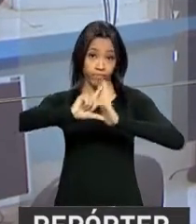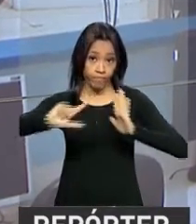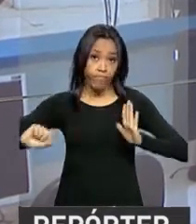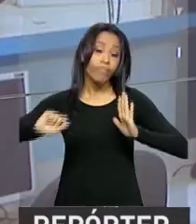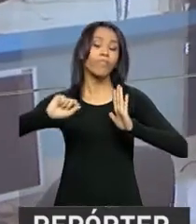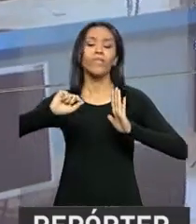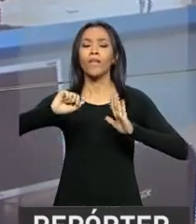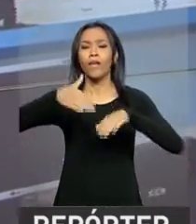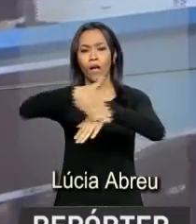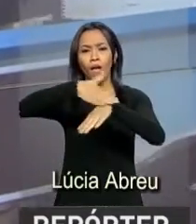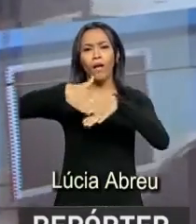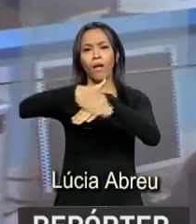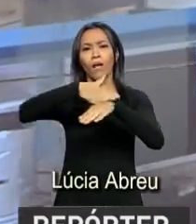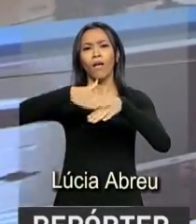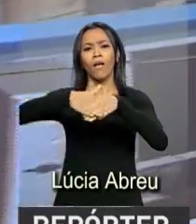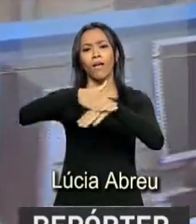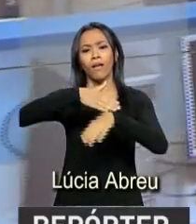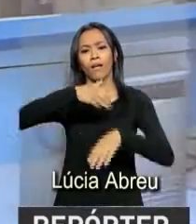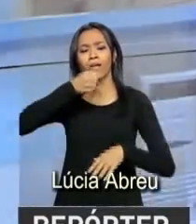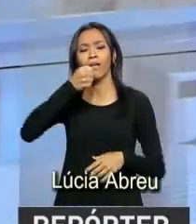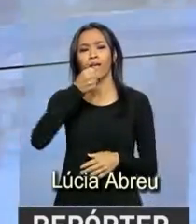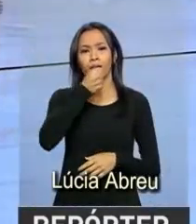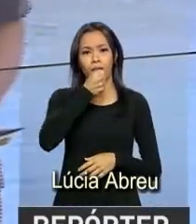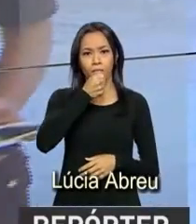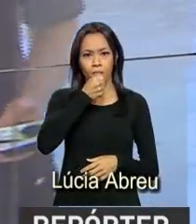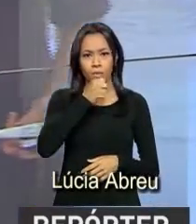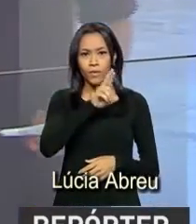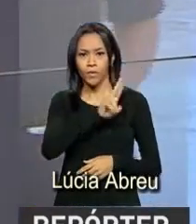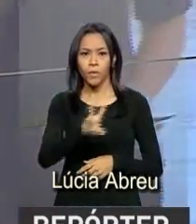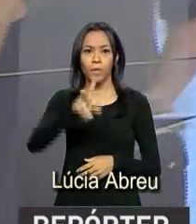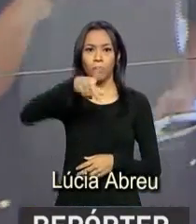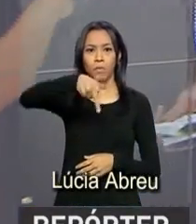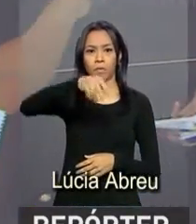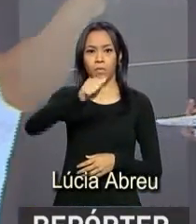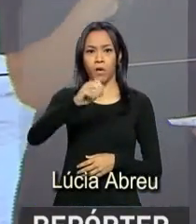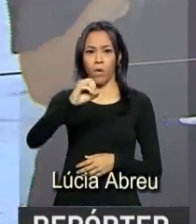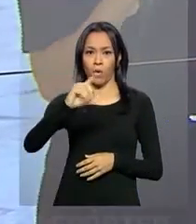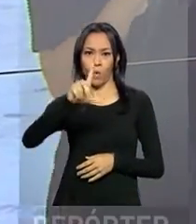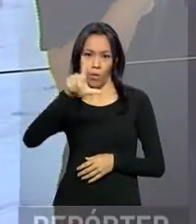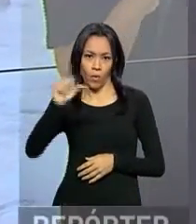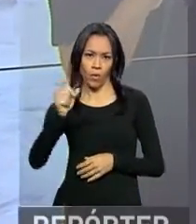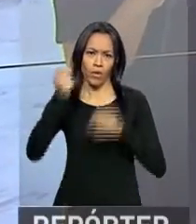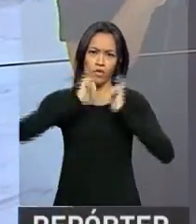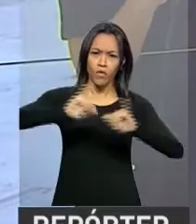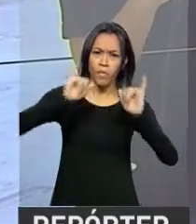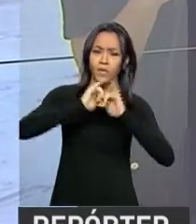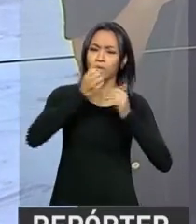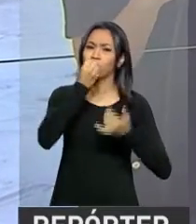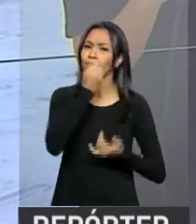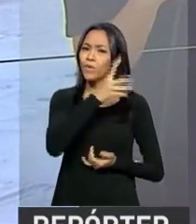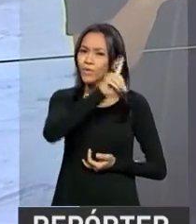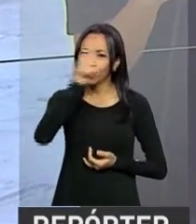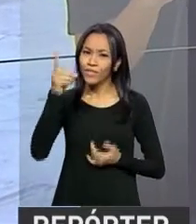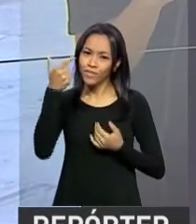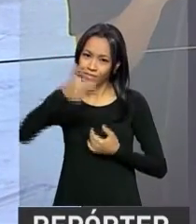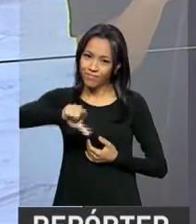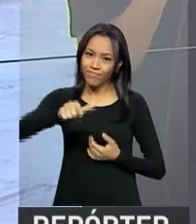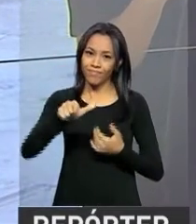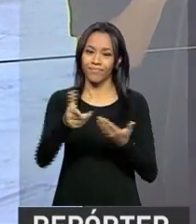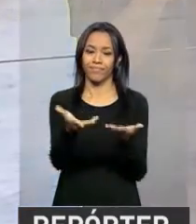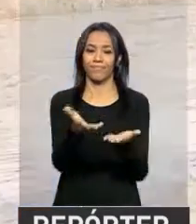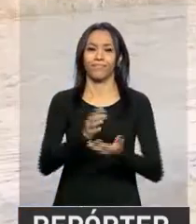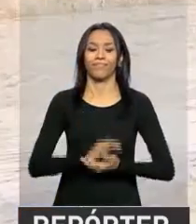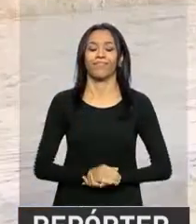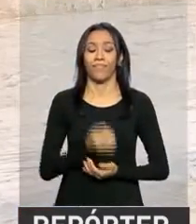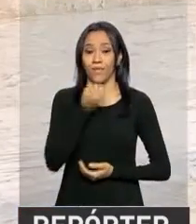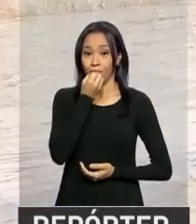Planalto conversar com a repórter Paola Deorte, que tem as informações para a gente. Paola, mais uma vez, bom dia. Bom dia,